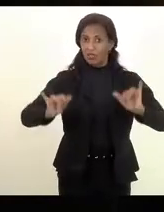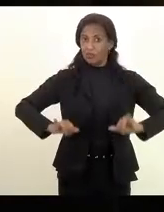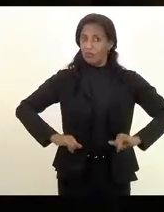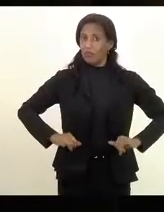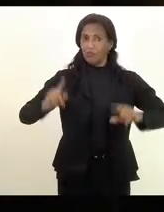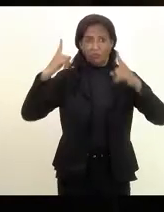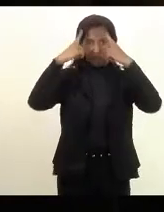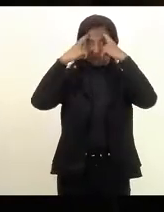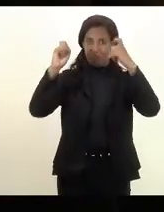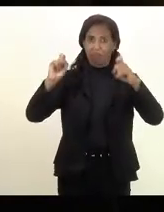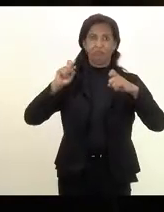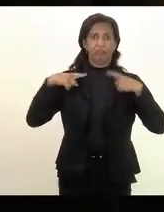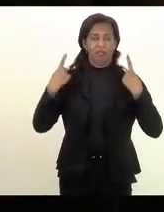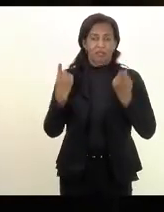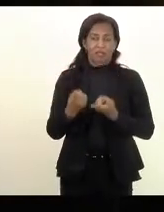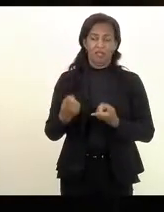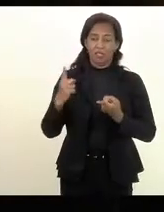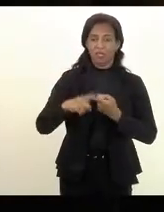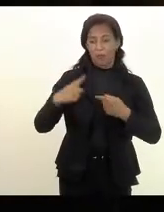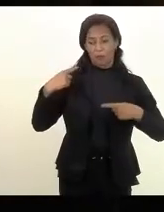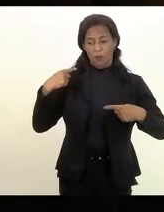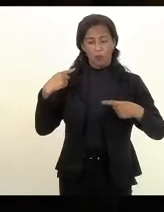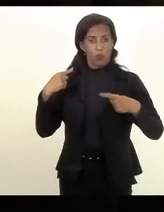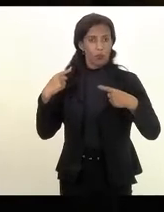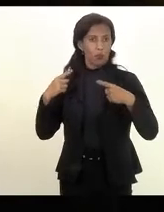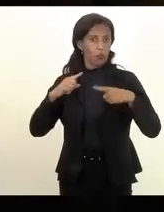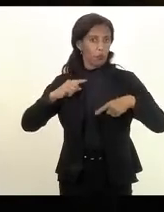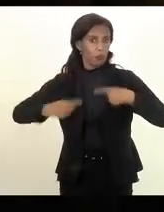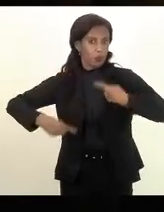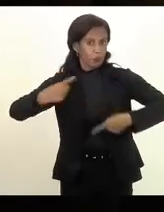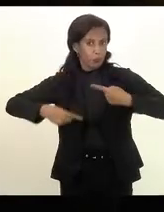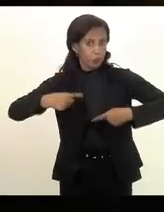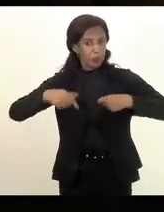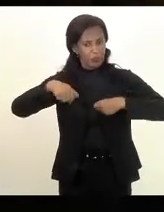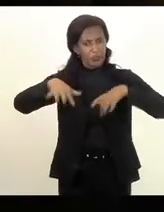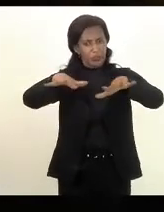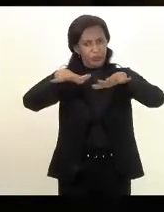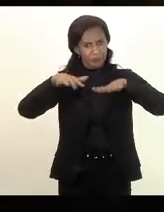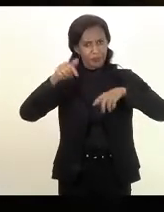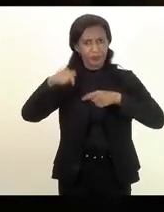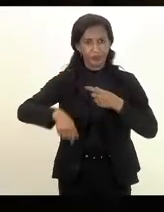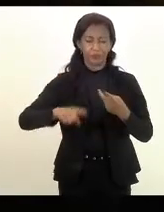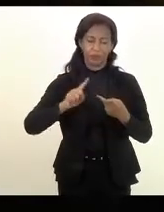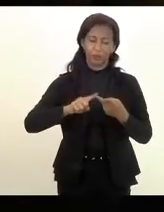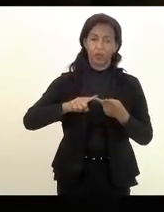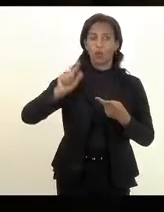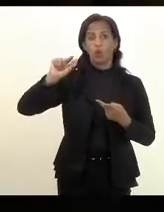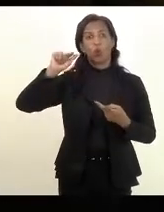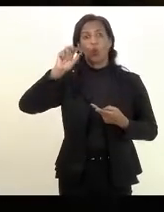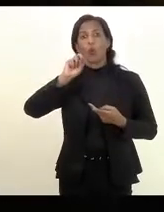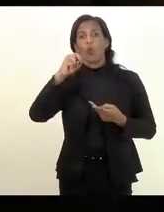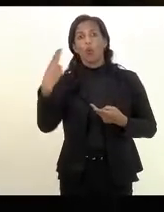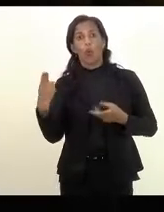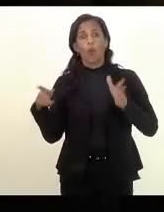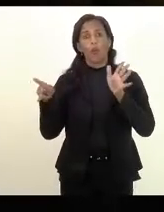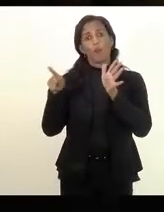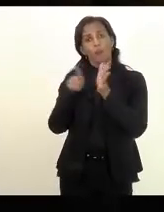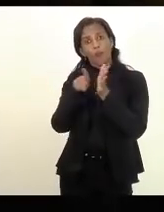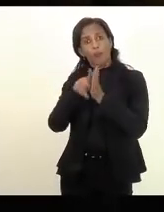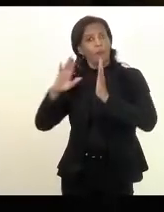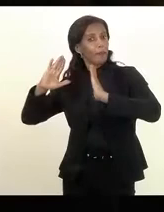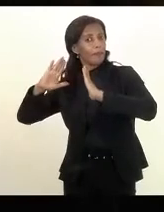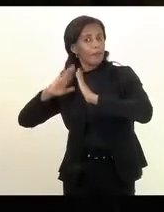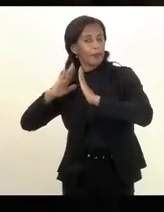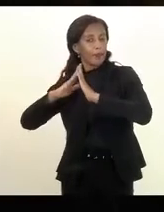de violência seja a violência política cotidiana dentro do plenário da alerja seja a violência dentro das nossas próprias casas